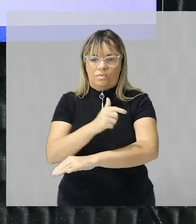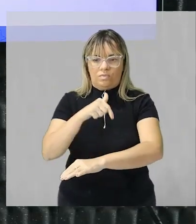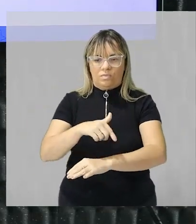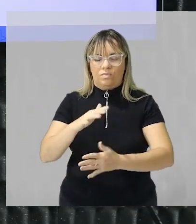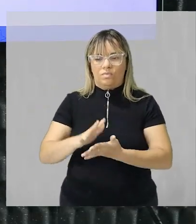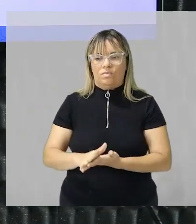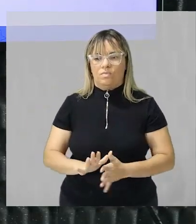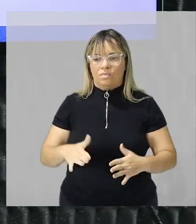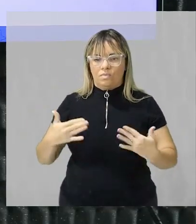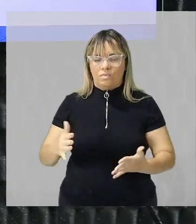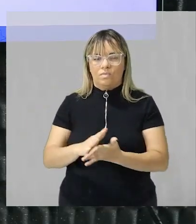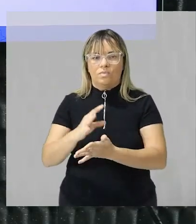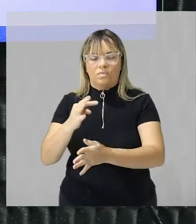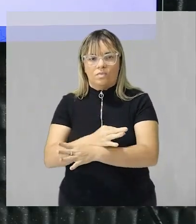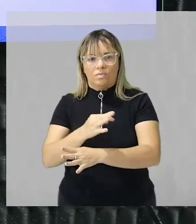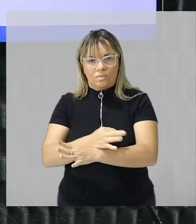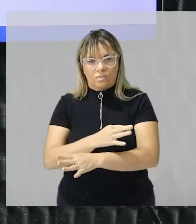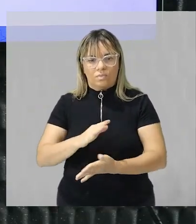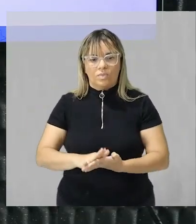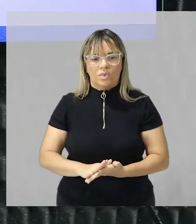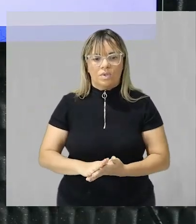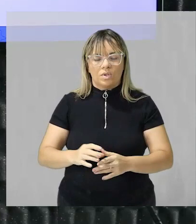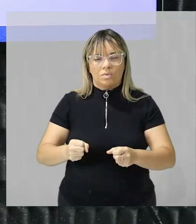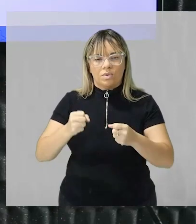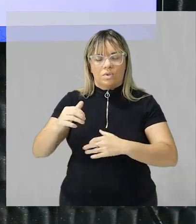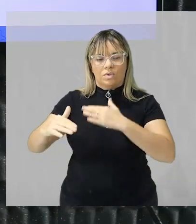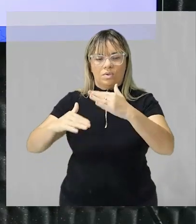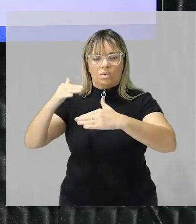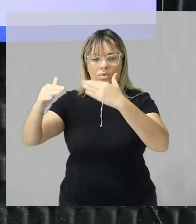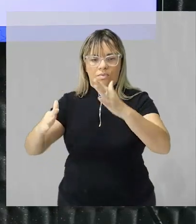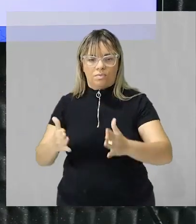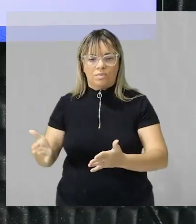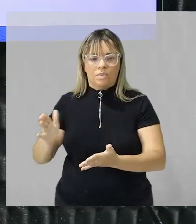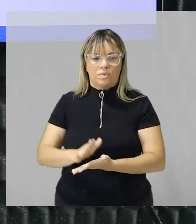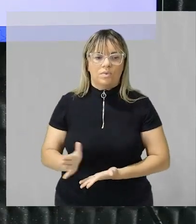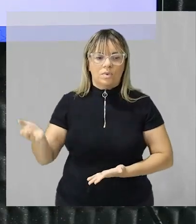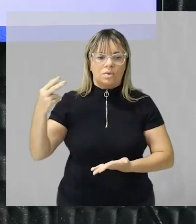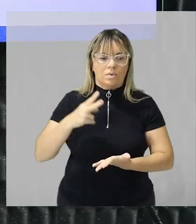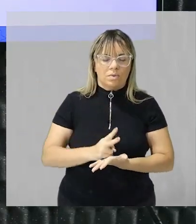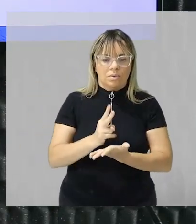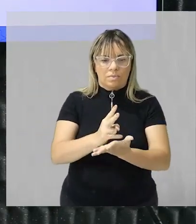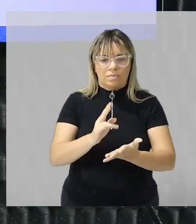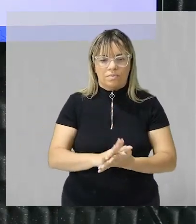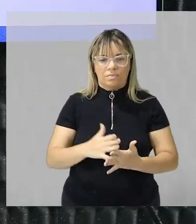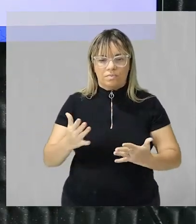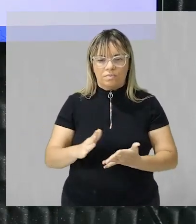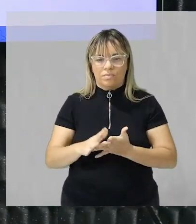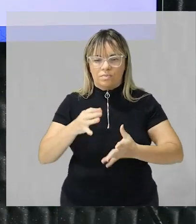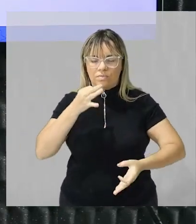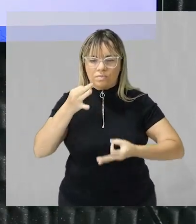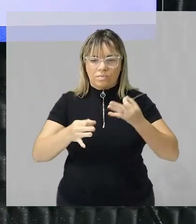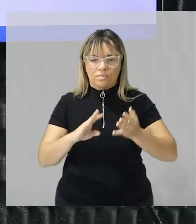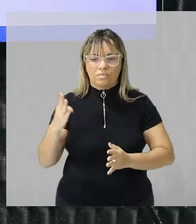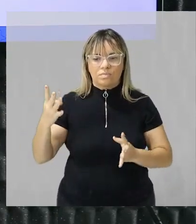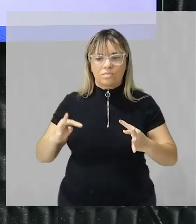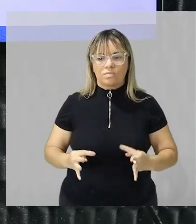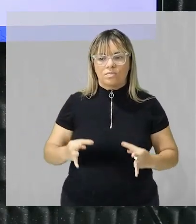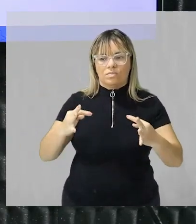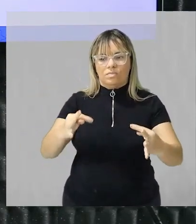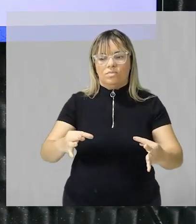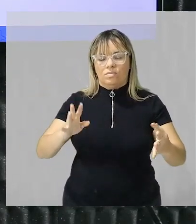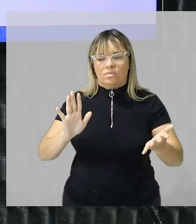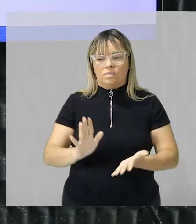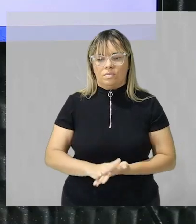a resistência a essa praga. Então vamos continuar aqui. Do ponto de vista da